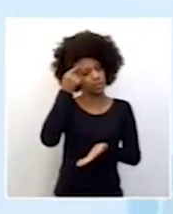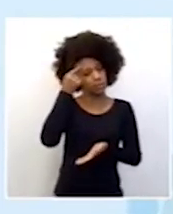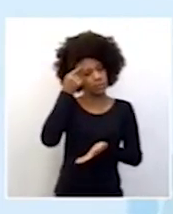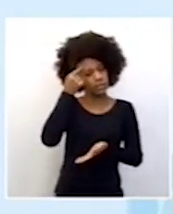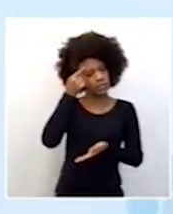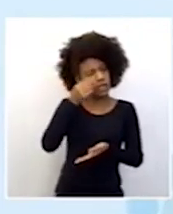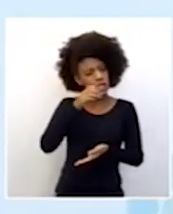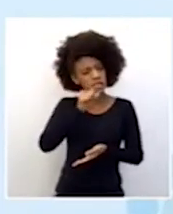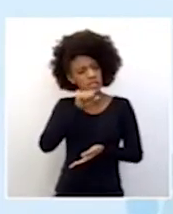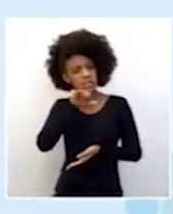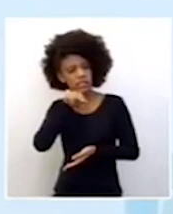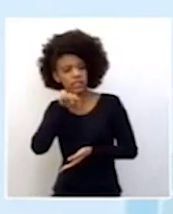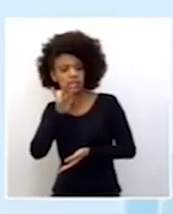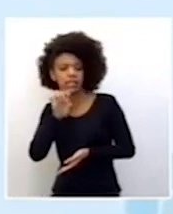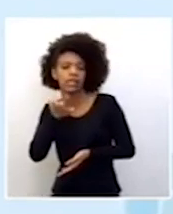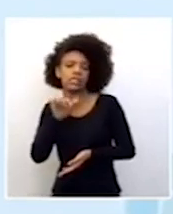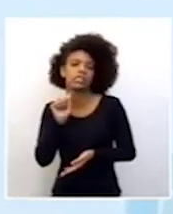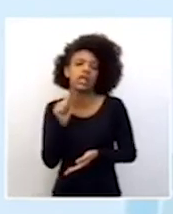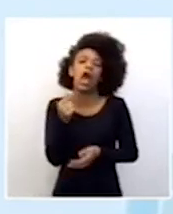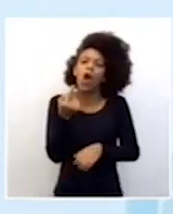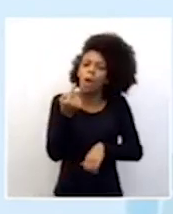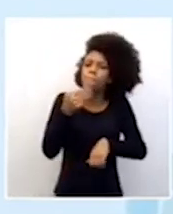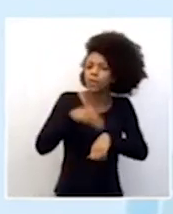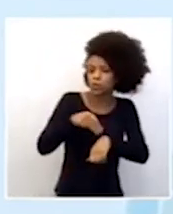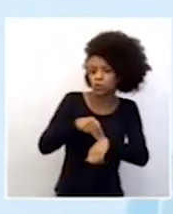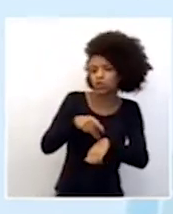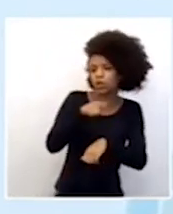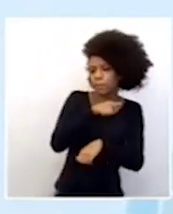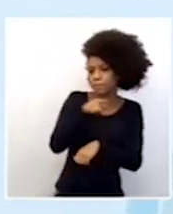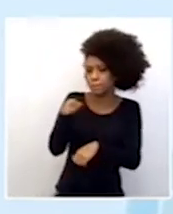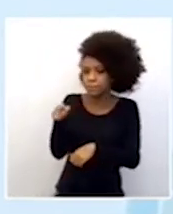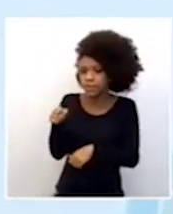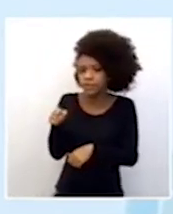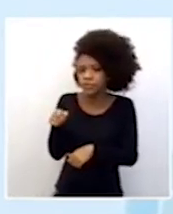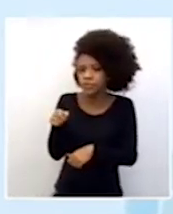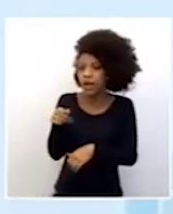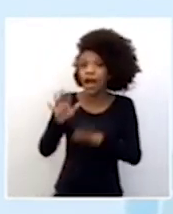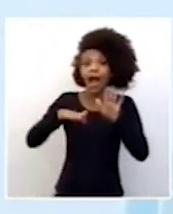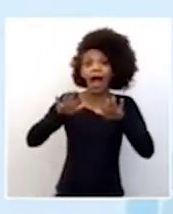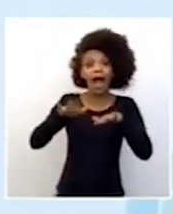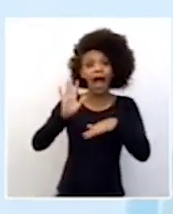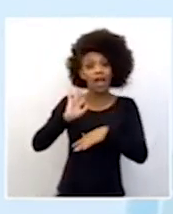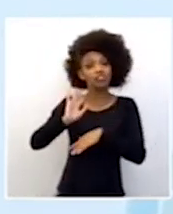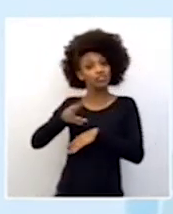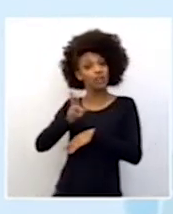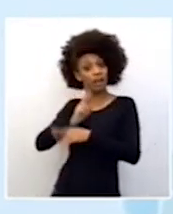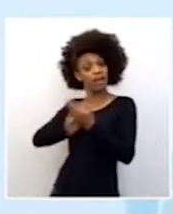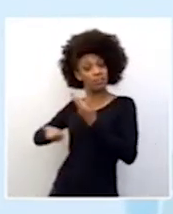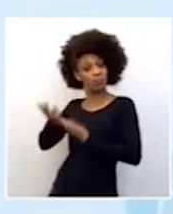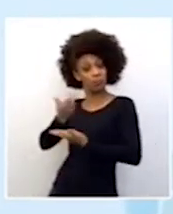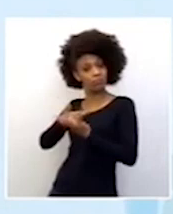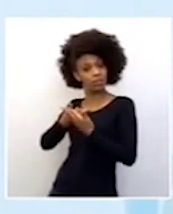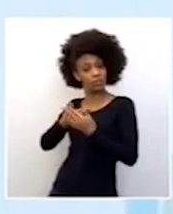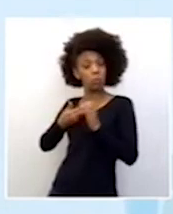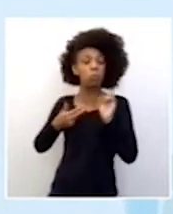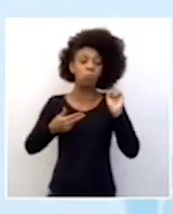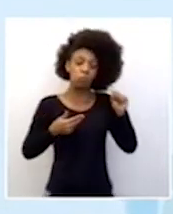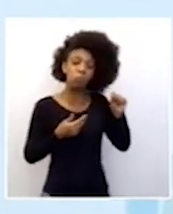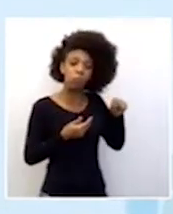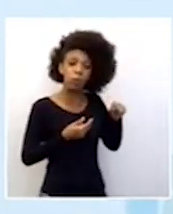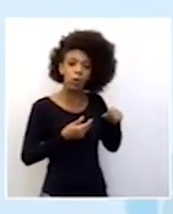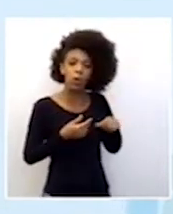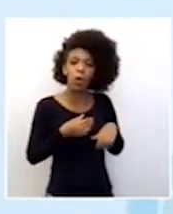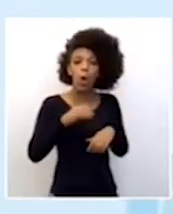síntese. Então, eu vou deixar um minutinho no chat. Já estão respondendo? O Eduardo está respondendo os